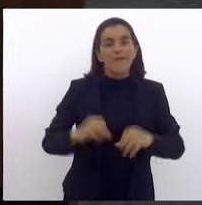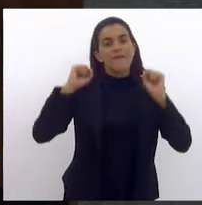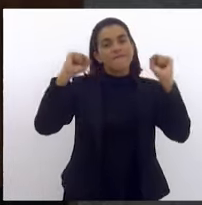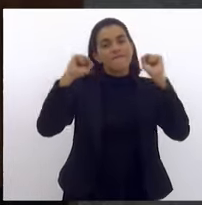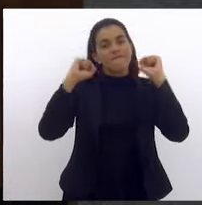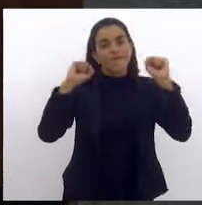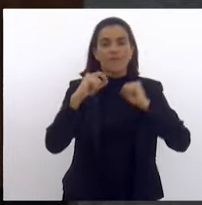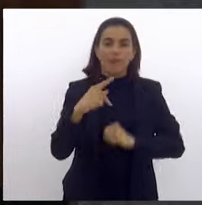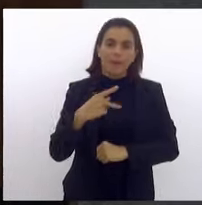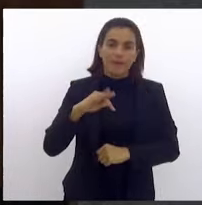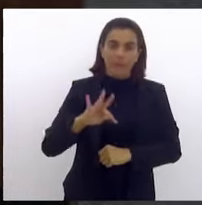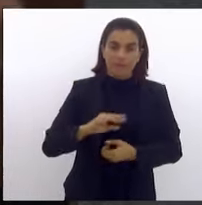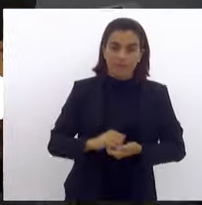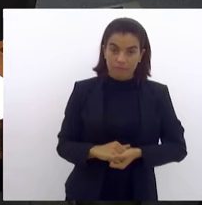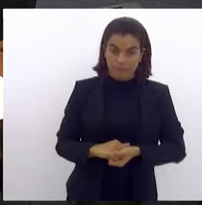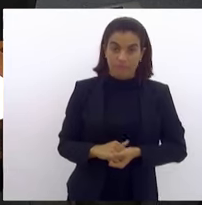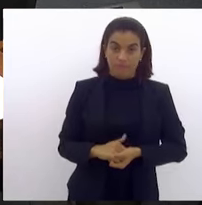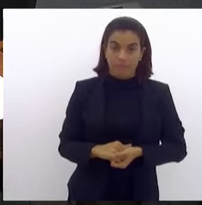PT!